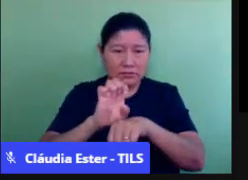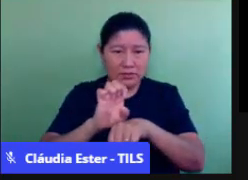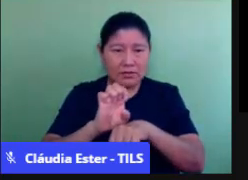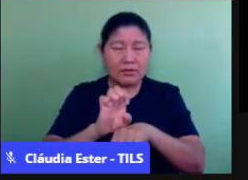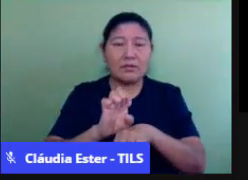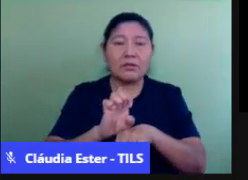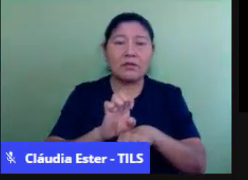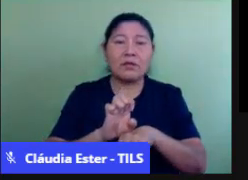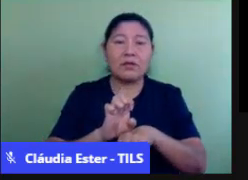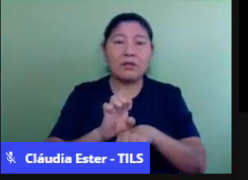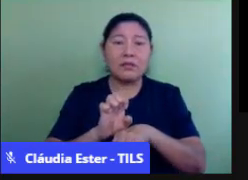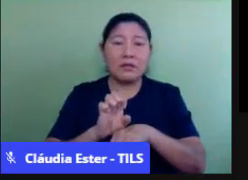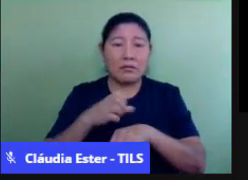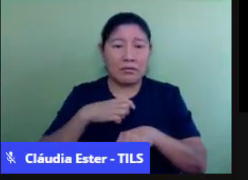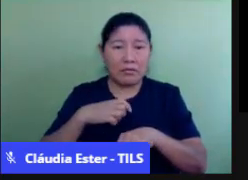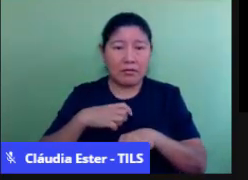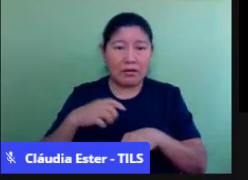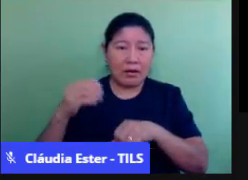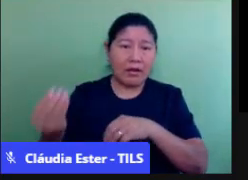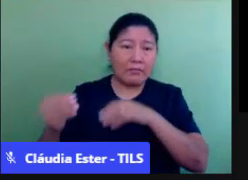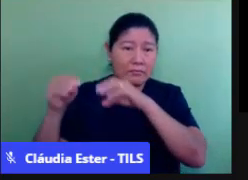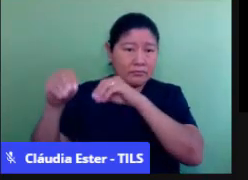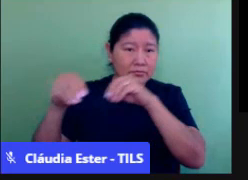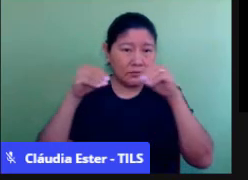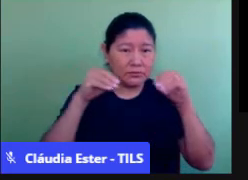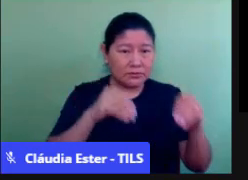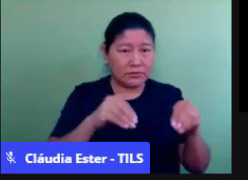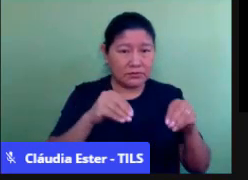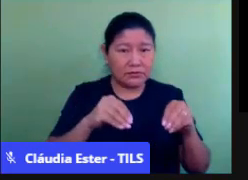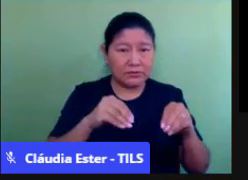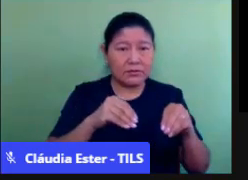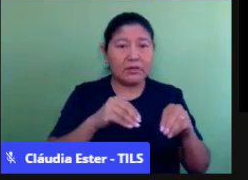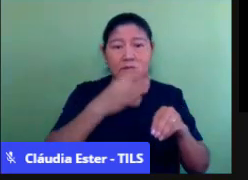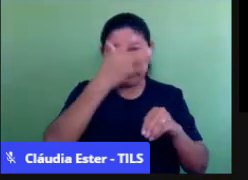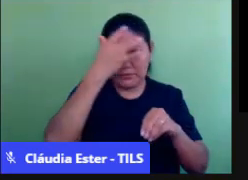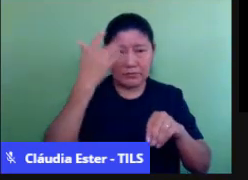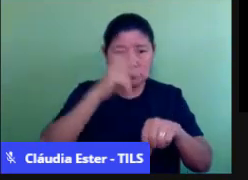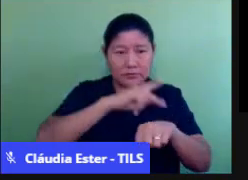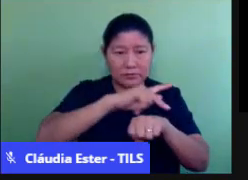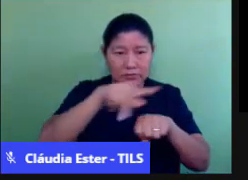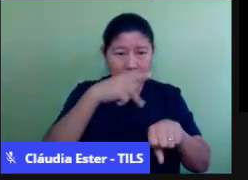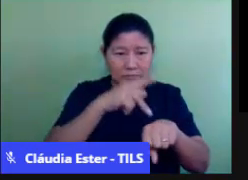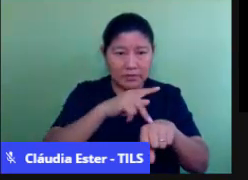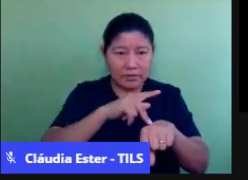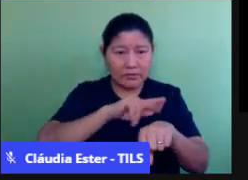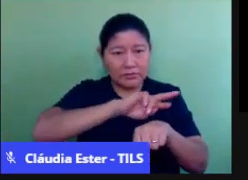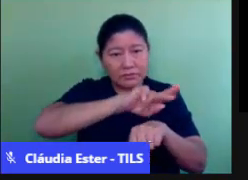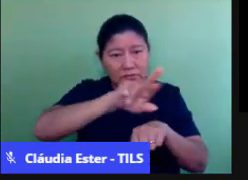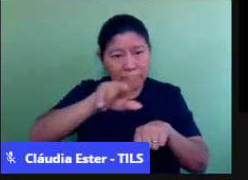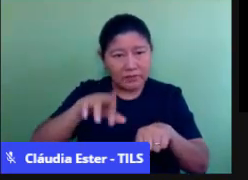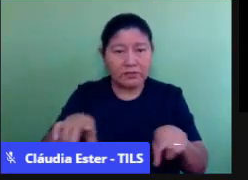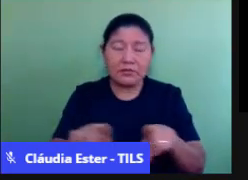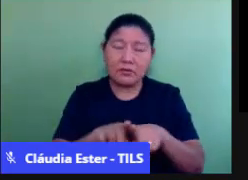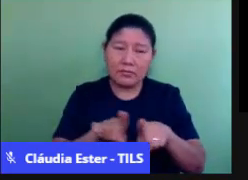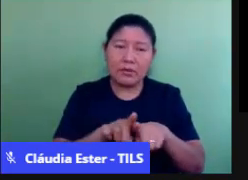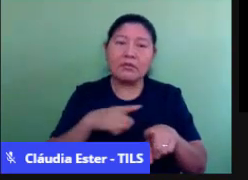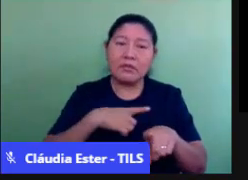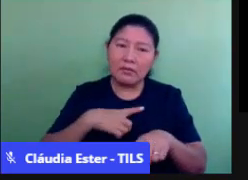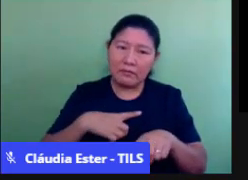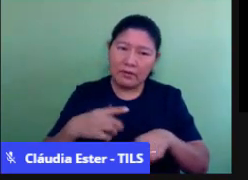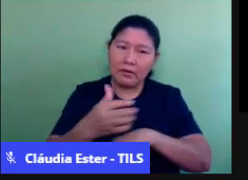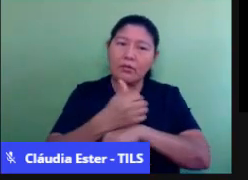dos migrantes portugueses, italianos e espanhóis foi significativa para o desenvolvimento da